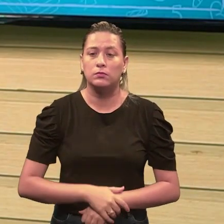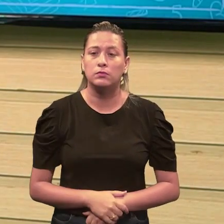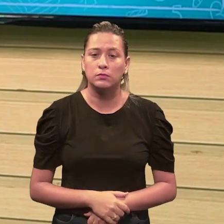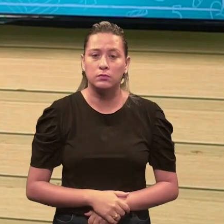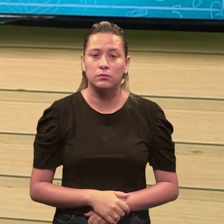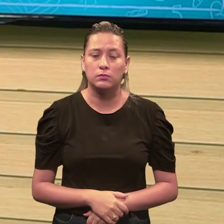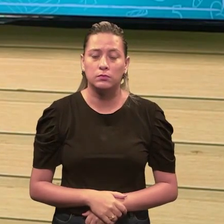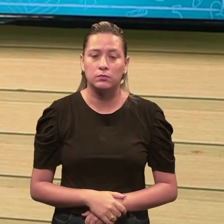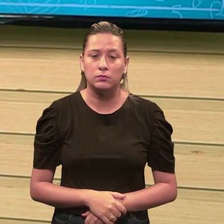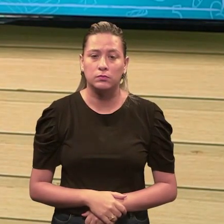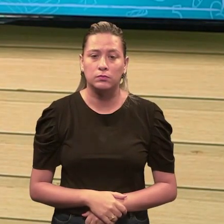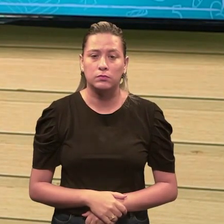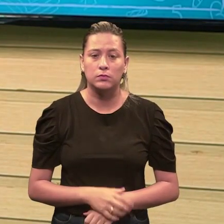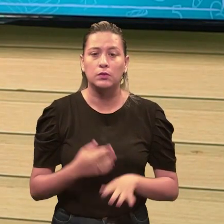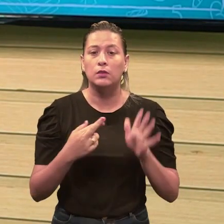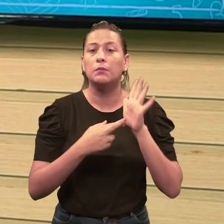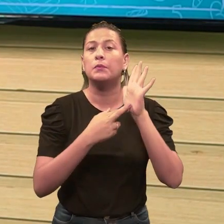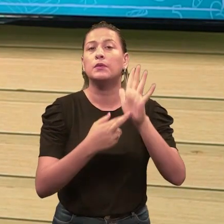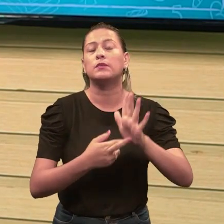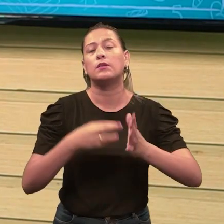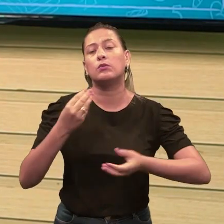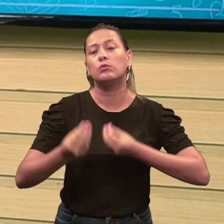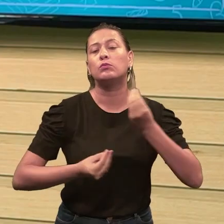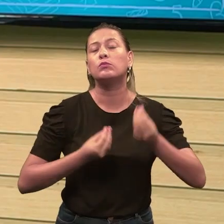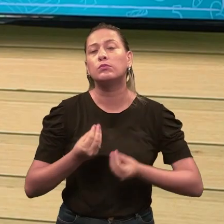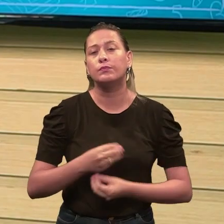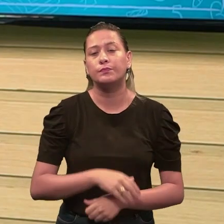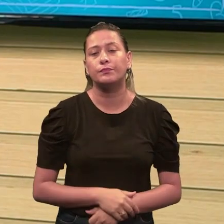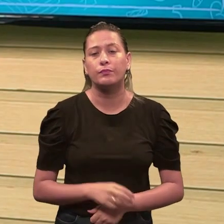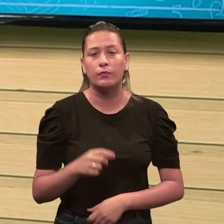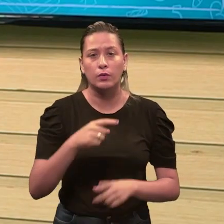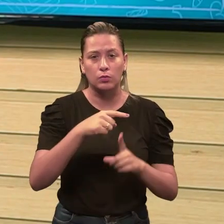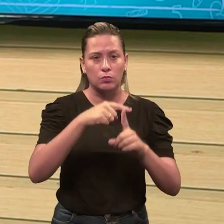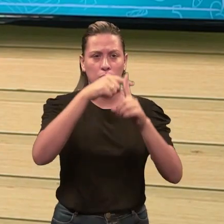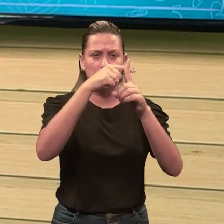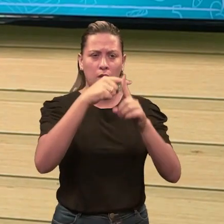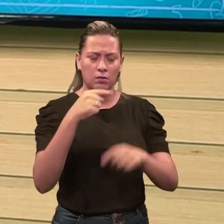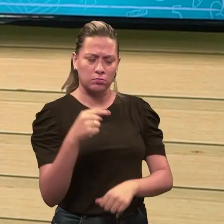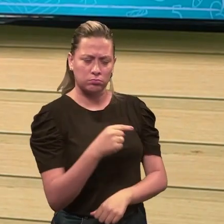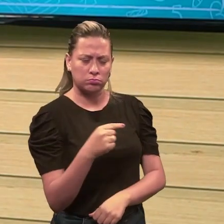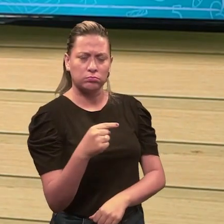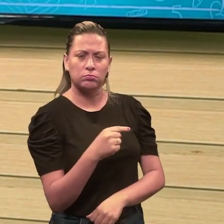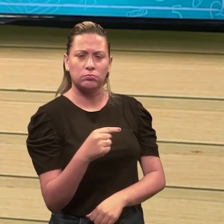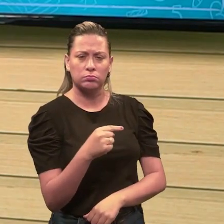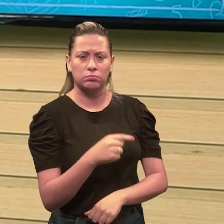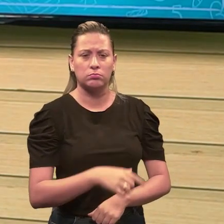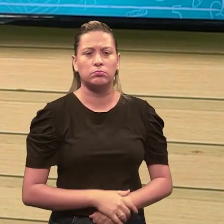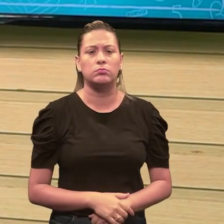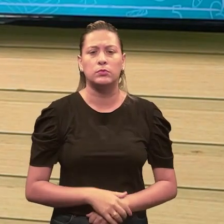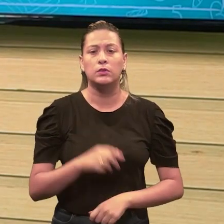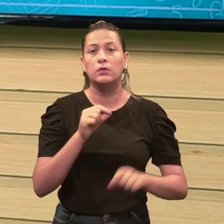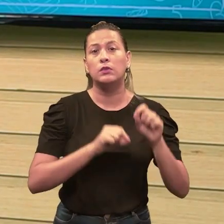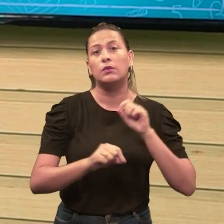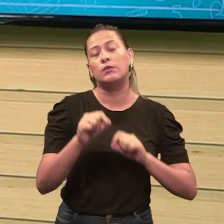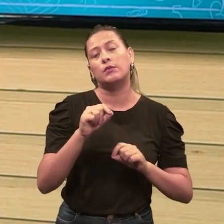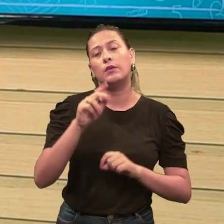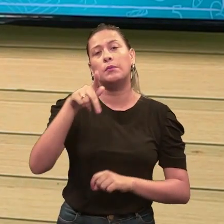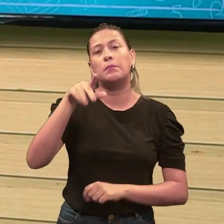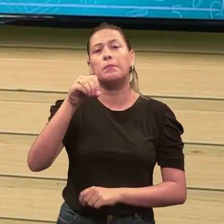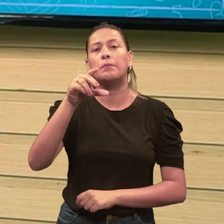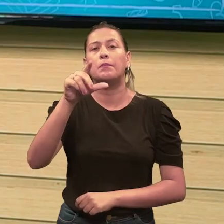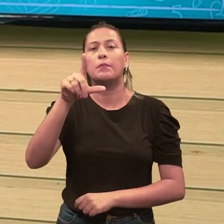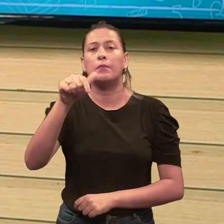representados como, na maioria dos esquemas. Geralmente, quando você vê esse mais e o menos, né, é a polarização,